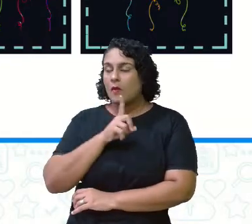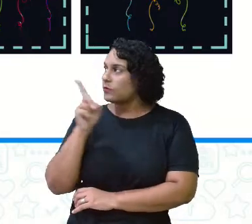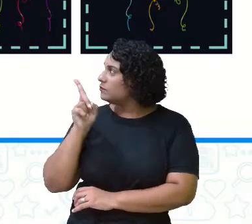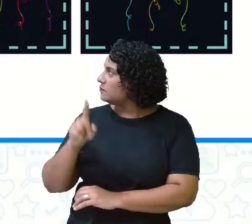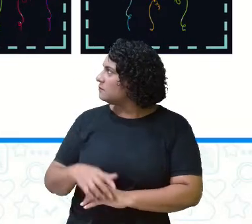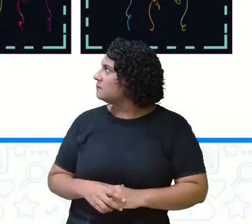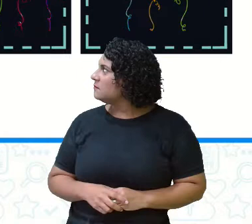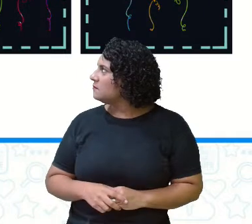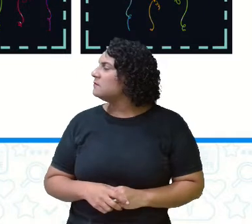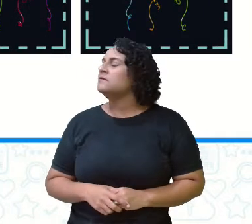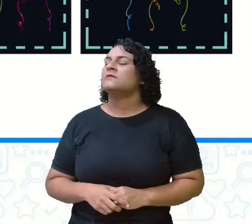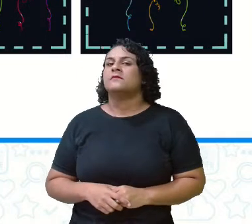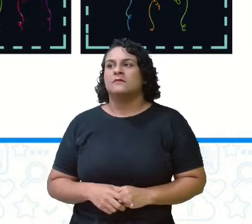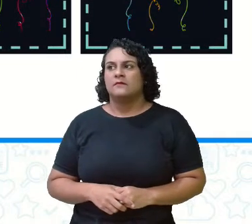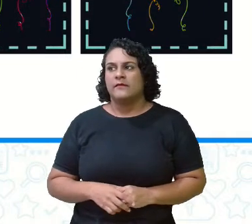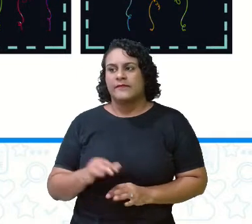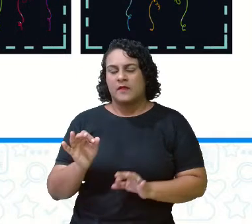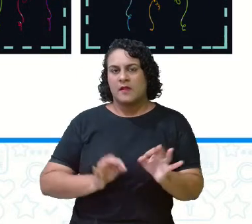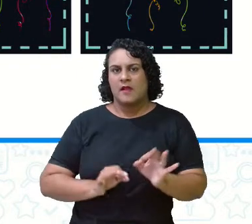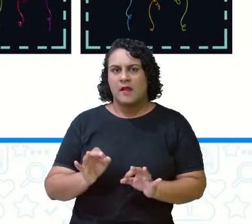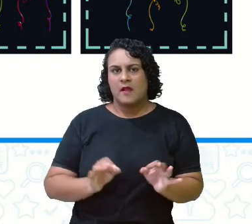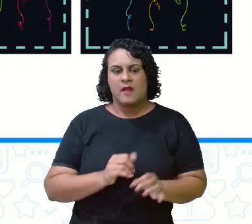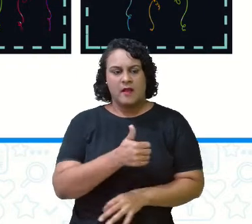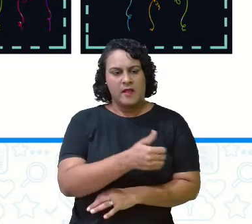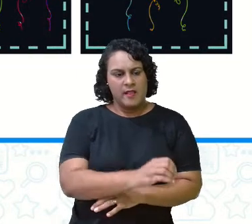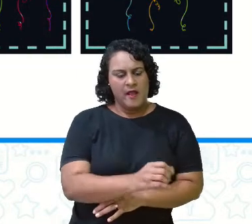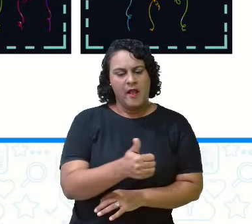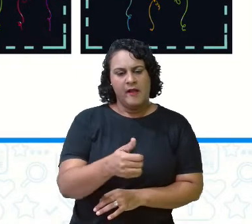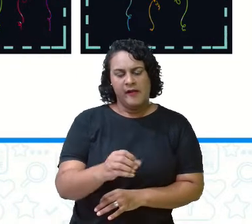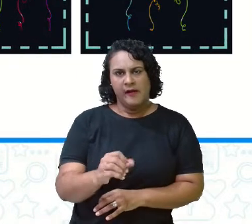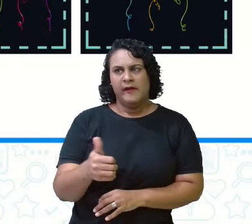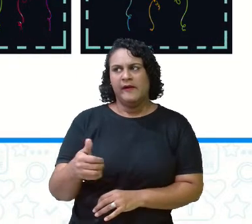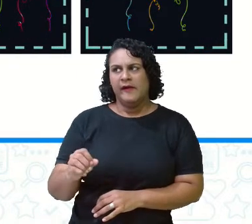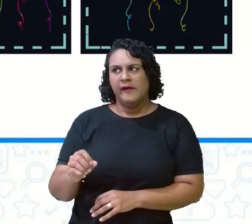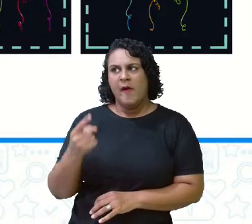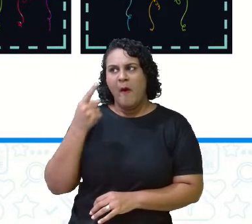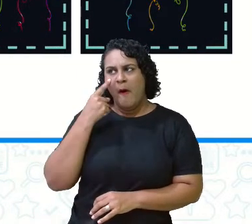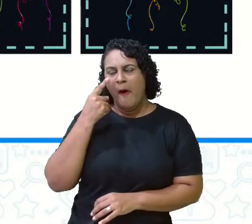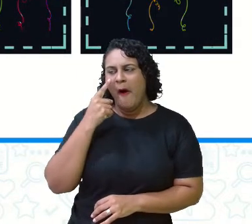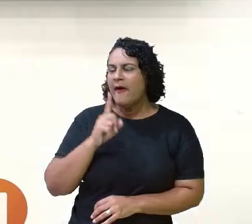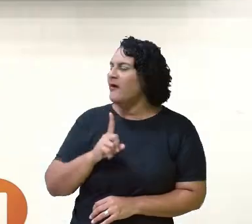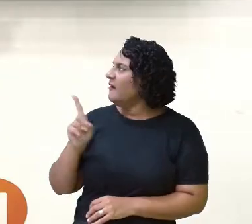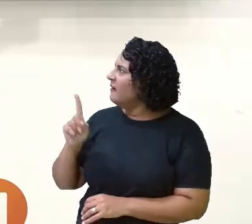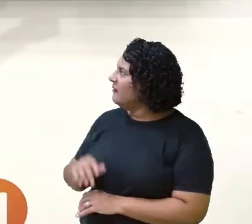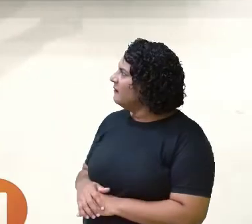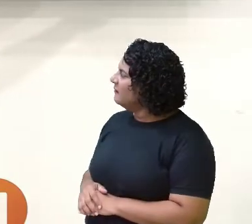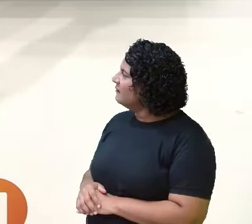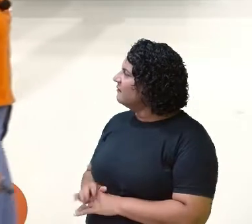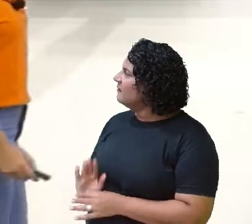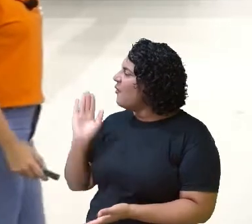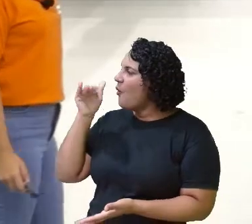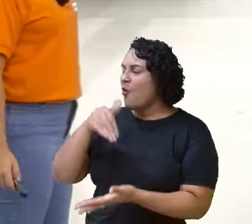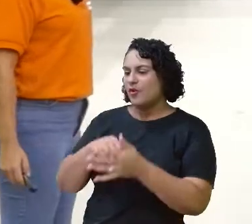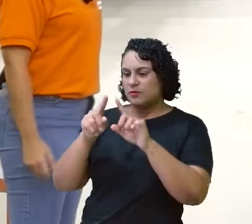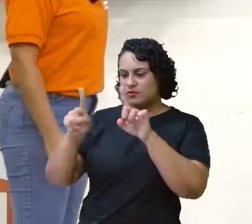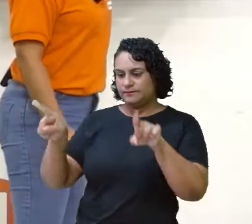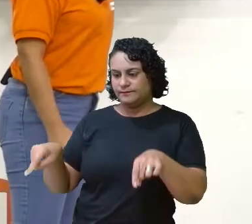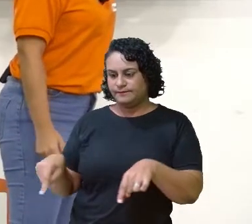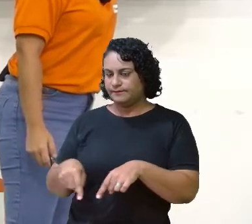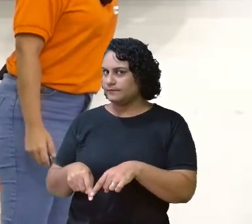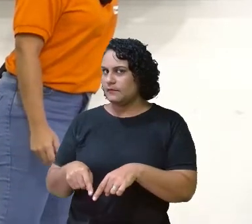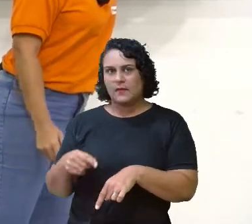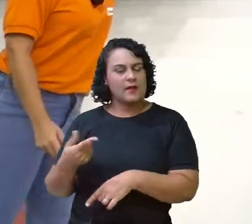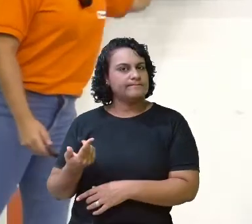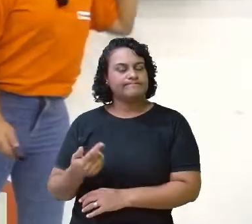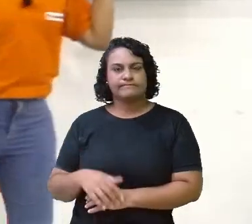ó. Agrupei de 10 em 10. Só que tem um detalhe. Este último aqui